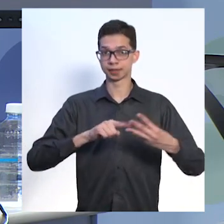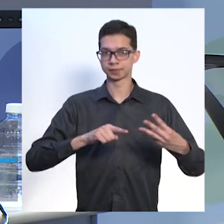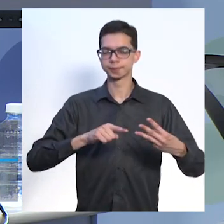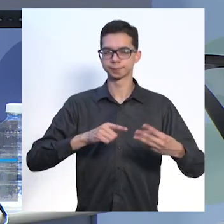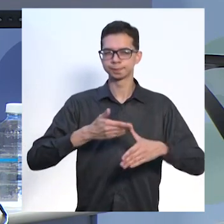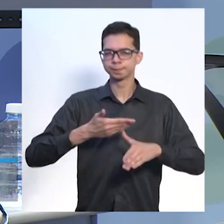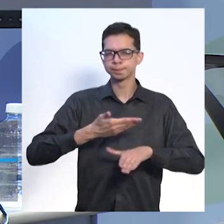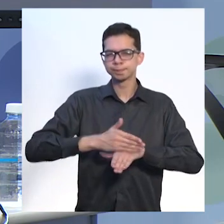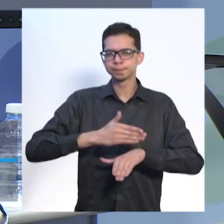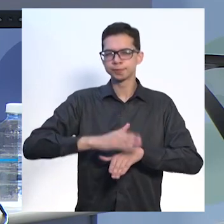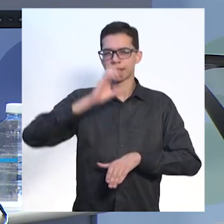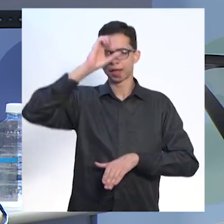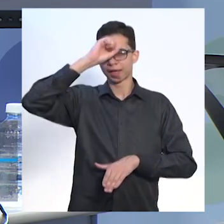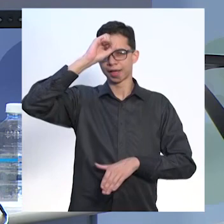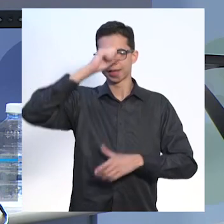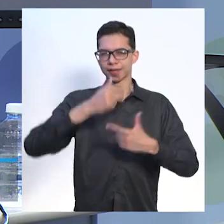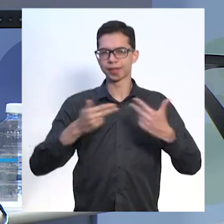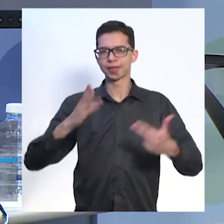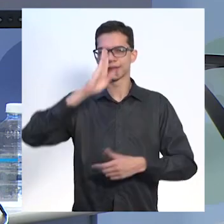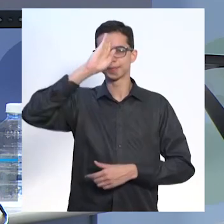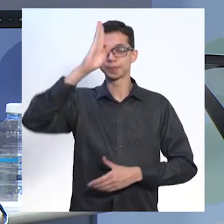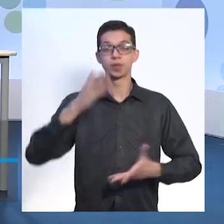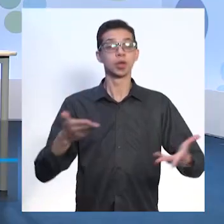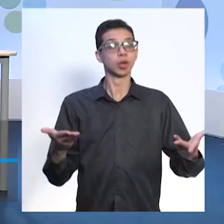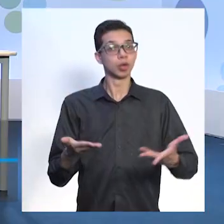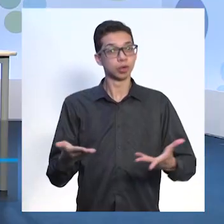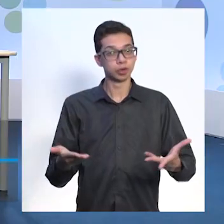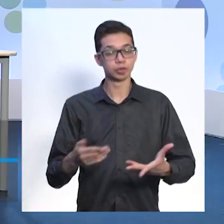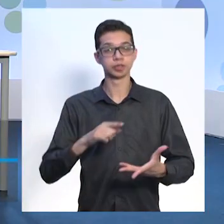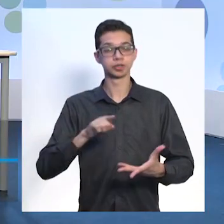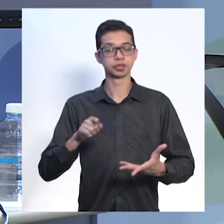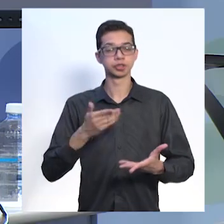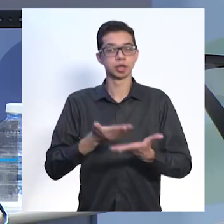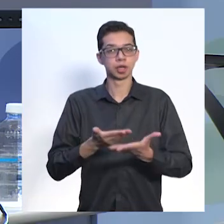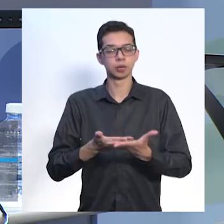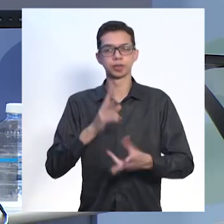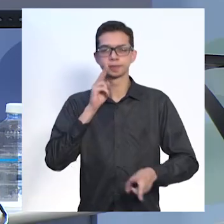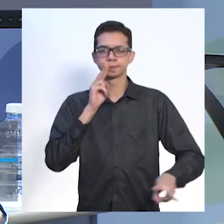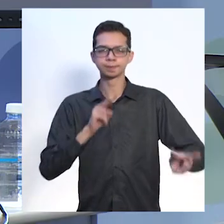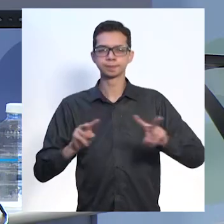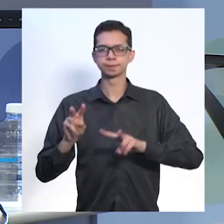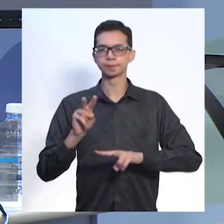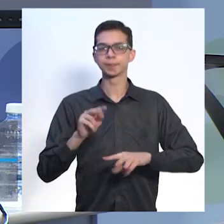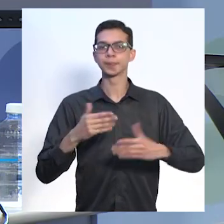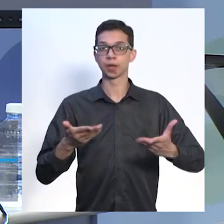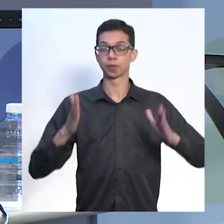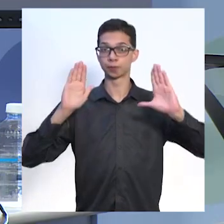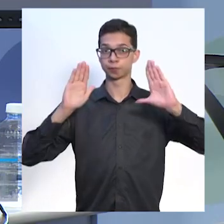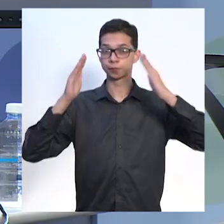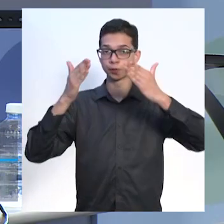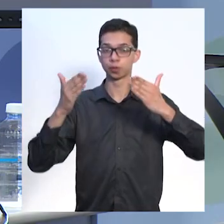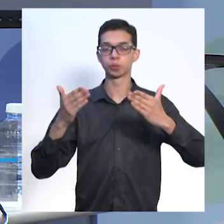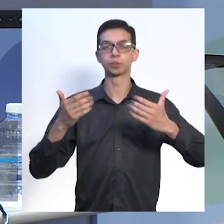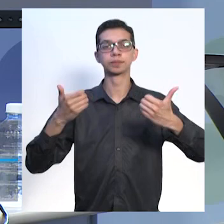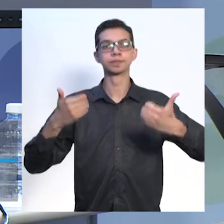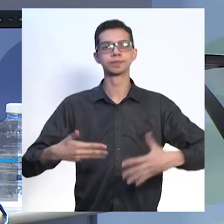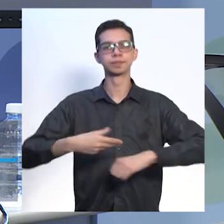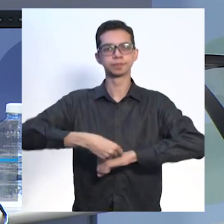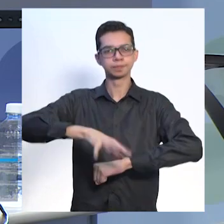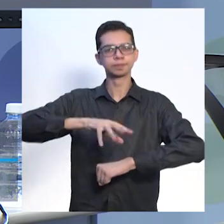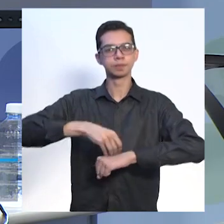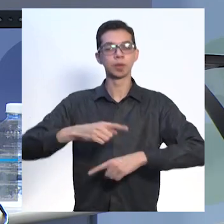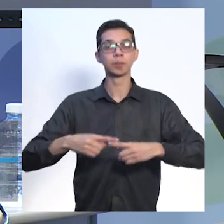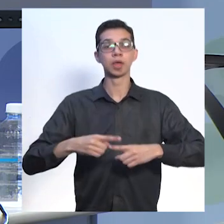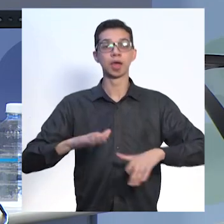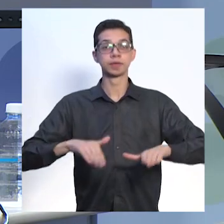e nós vamos ver algumas aulas sobre isso. E hoje eu resolvi focar exatamente nesses aspectos que, às vezes, passa